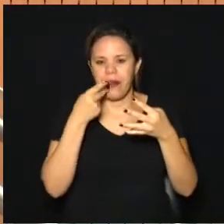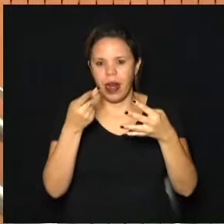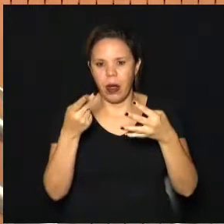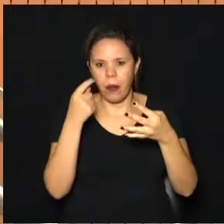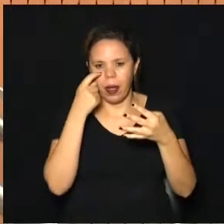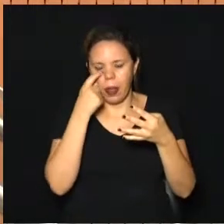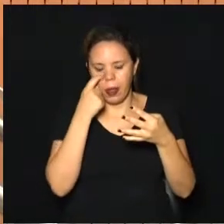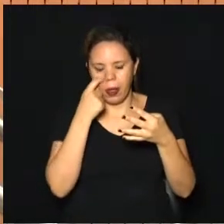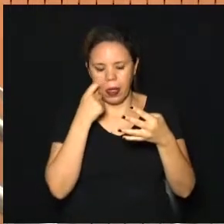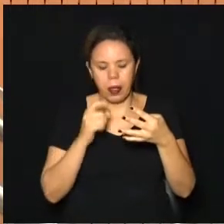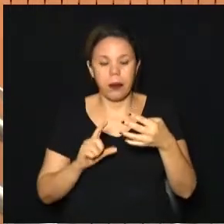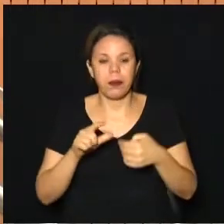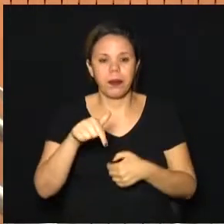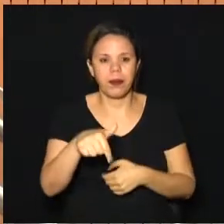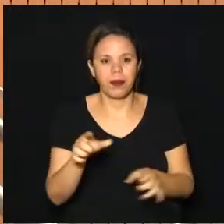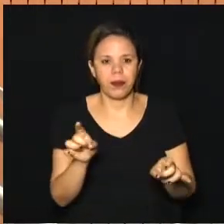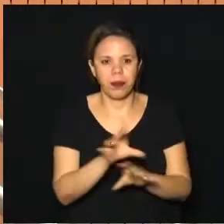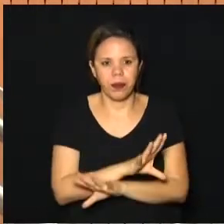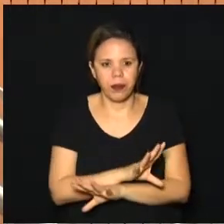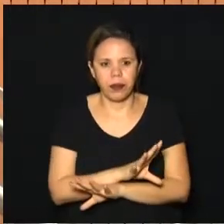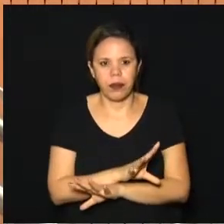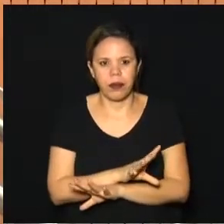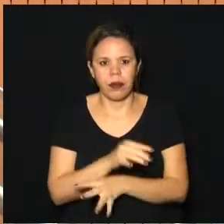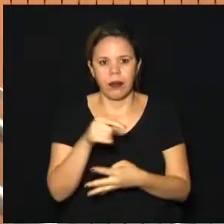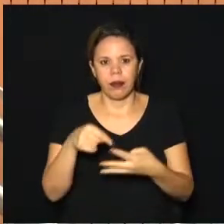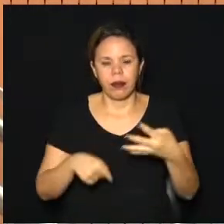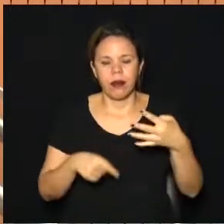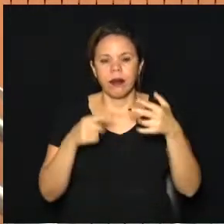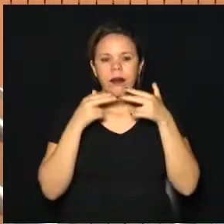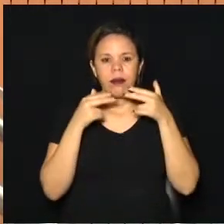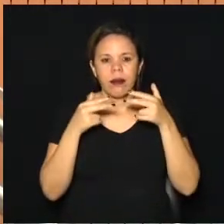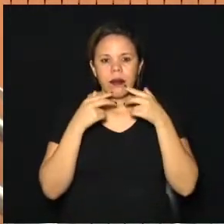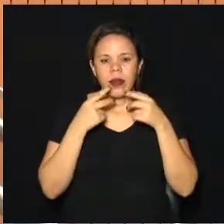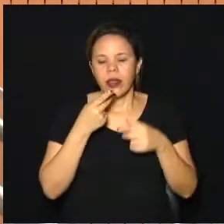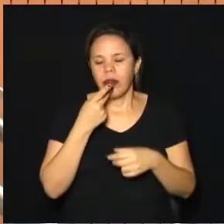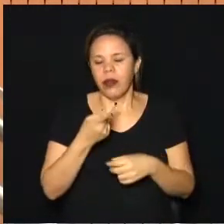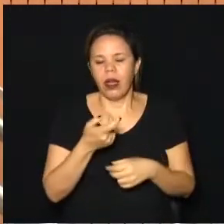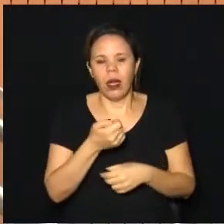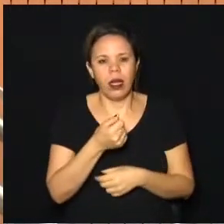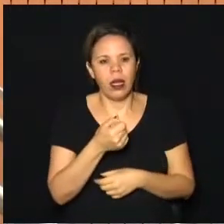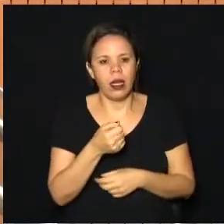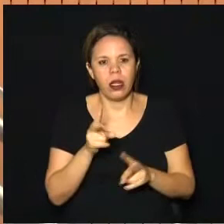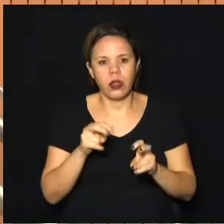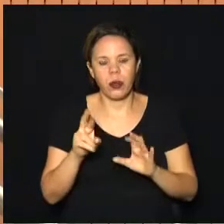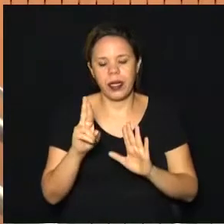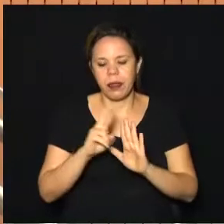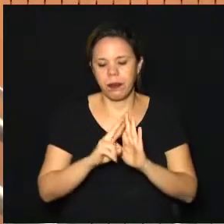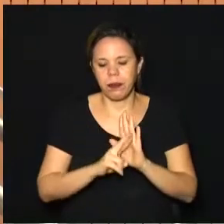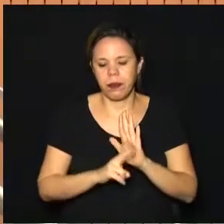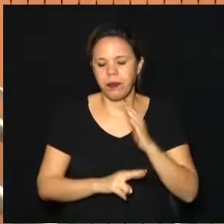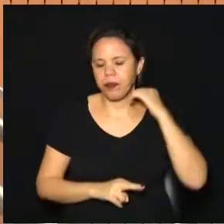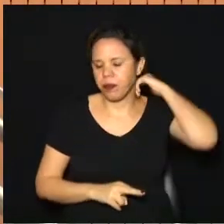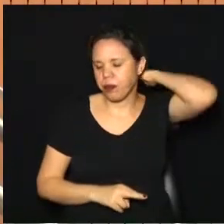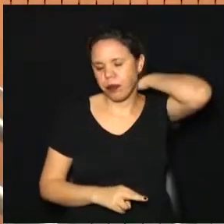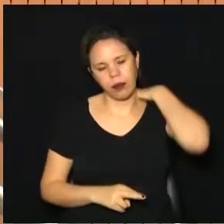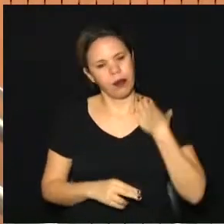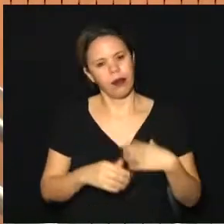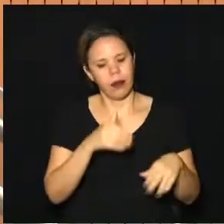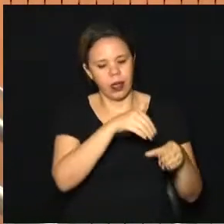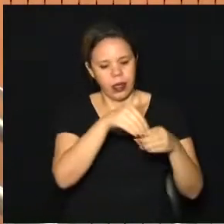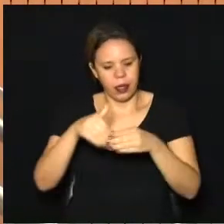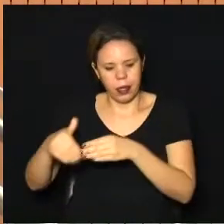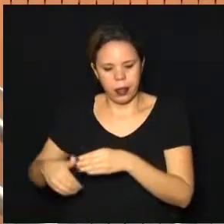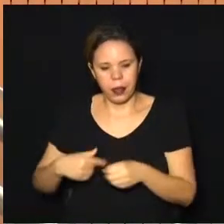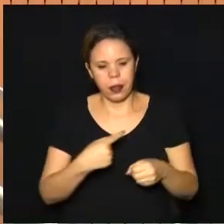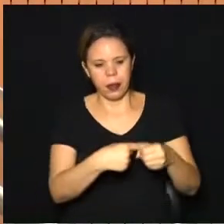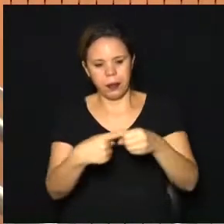delas, e depois que a gente falar um pouquinho dessas 4 novidades, a gente vai falar um pouquinho das regras envolvendo as eleições municipais de